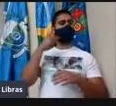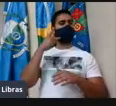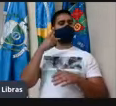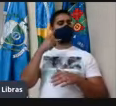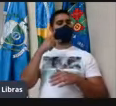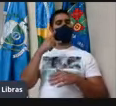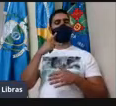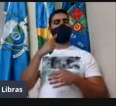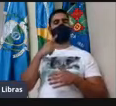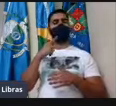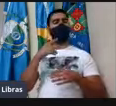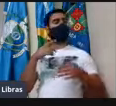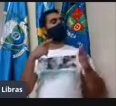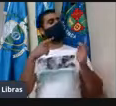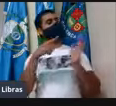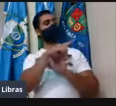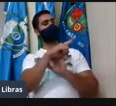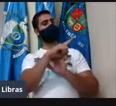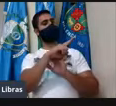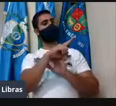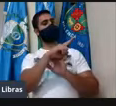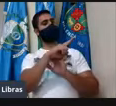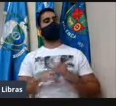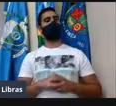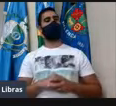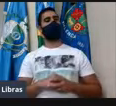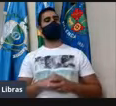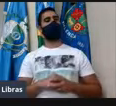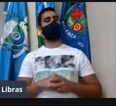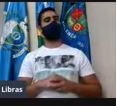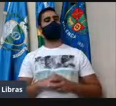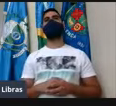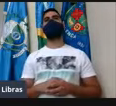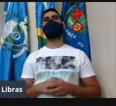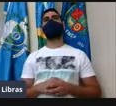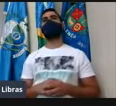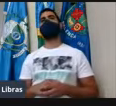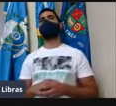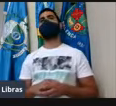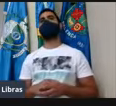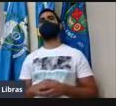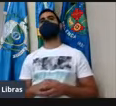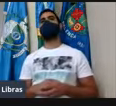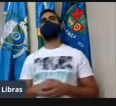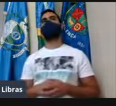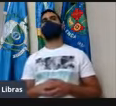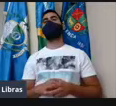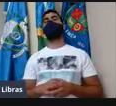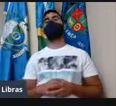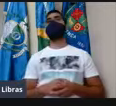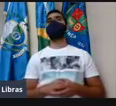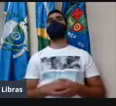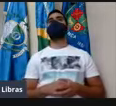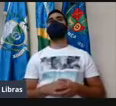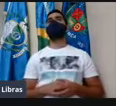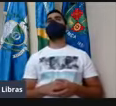cobrar, obviamente, de Vossa Excelência, que assumiu esse compromisso com o prefeito, enfim,